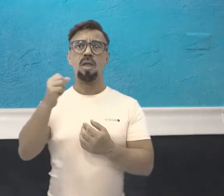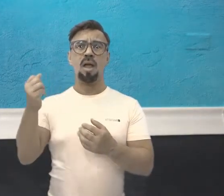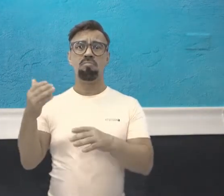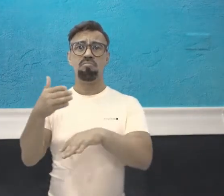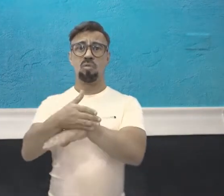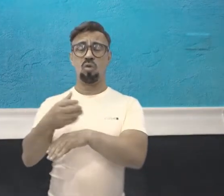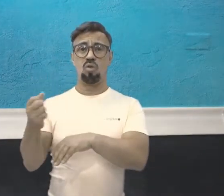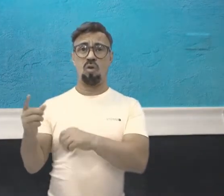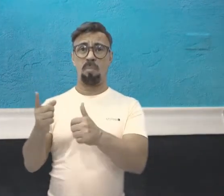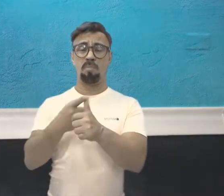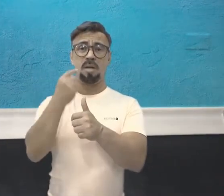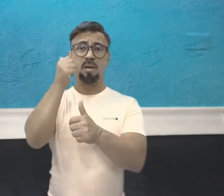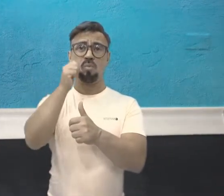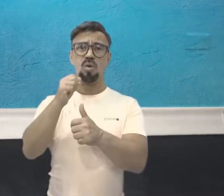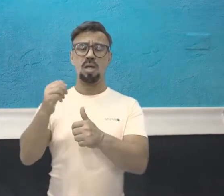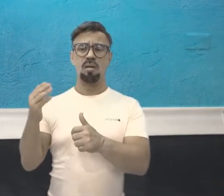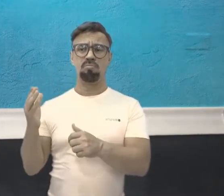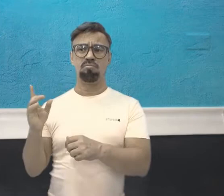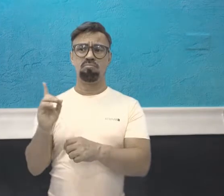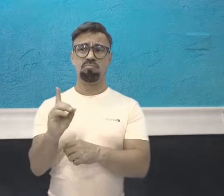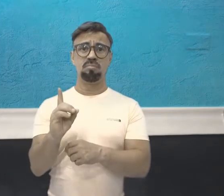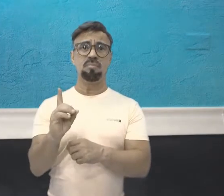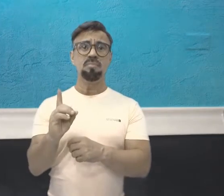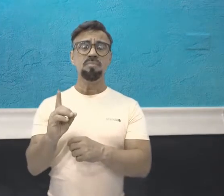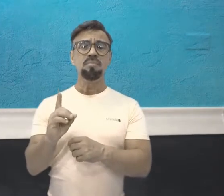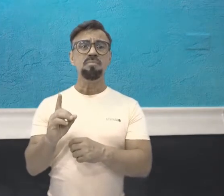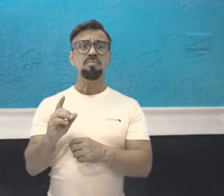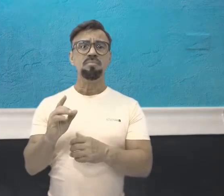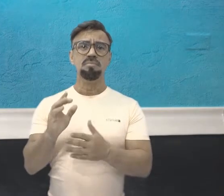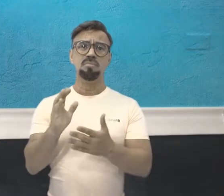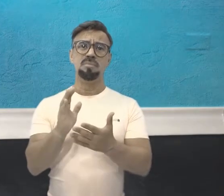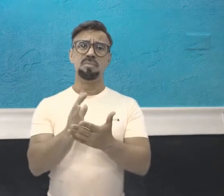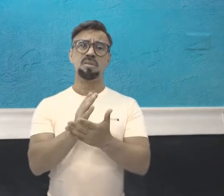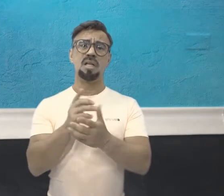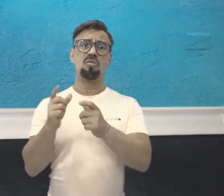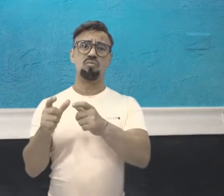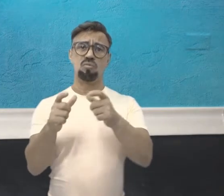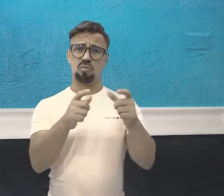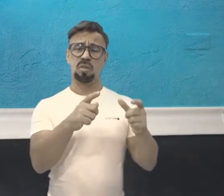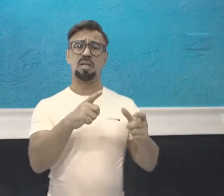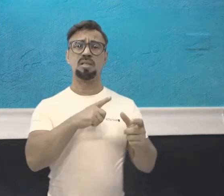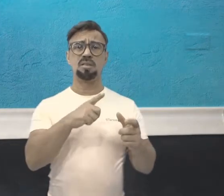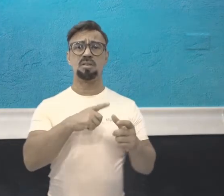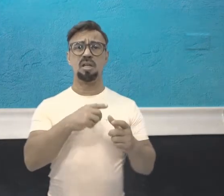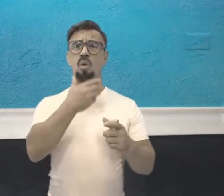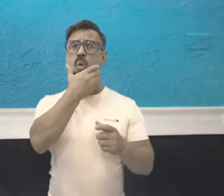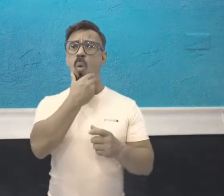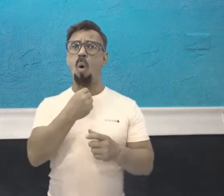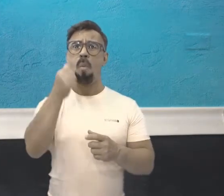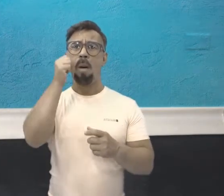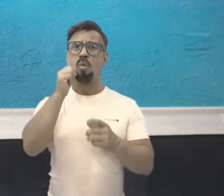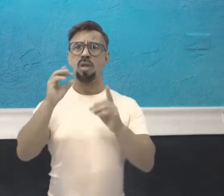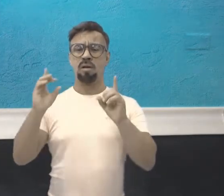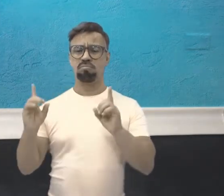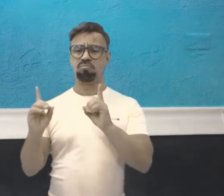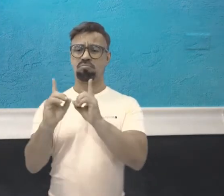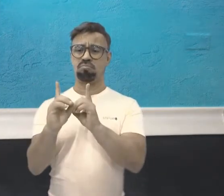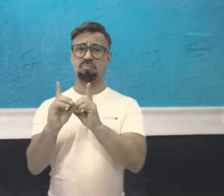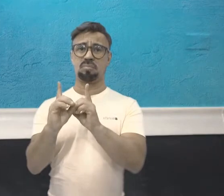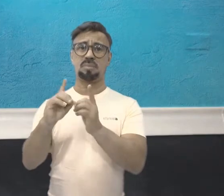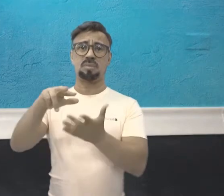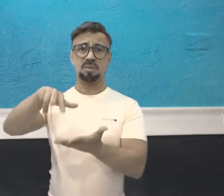Bonita se tornou Paris em alguns lugares a gente já vai apresentações como o homem EA mulher